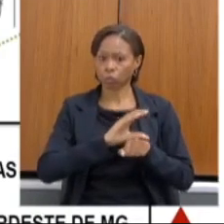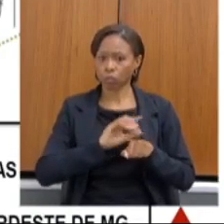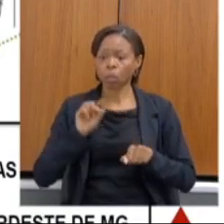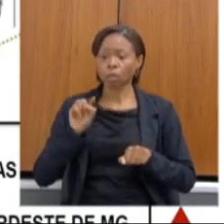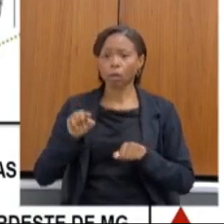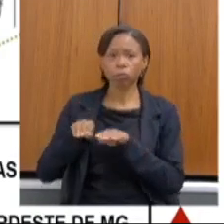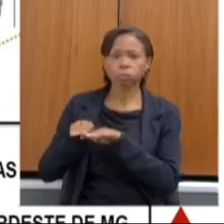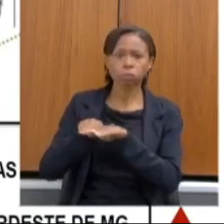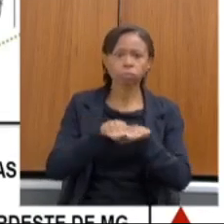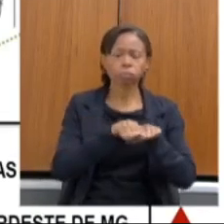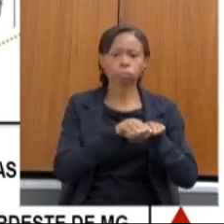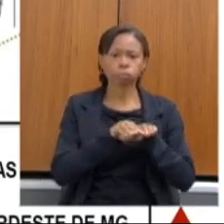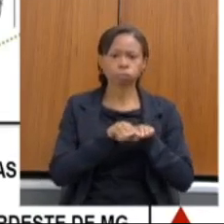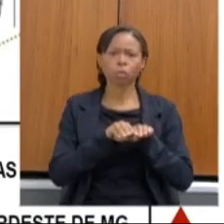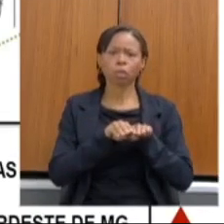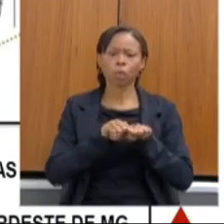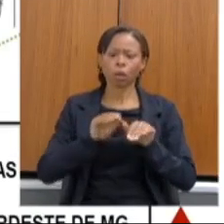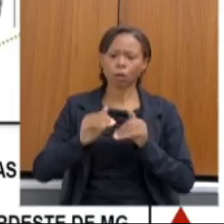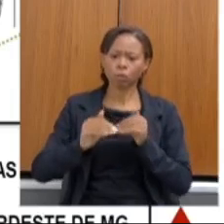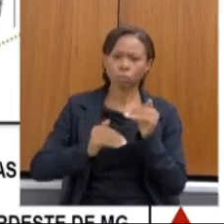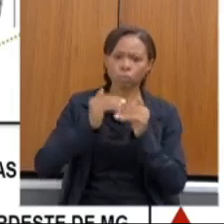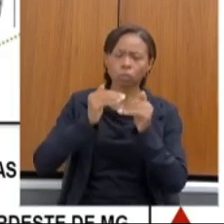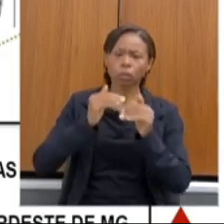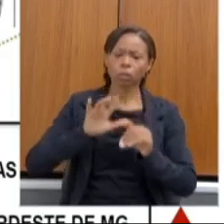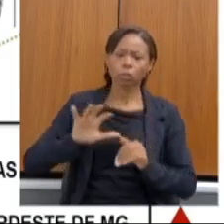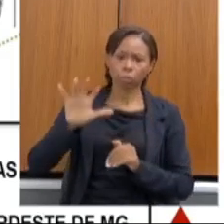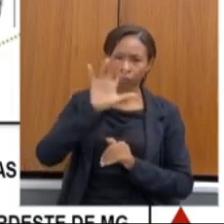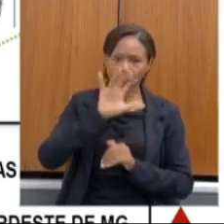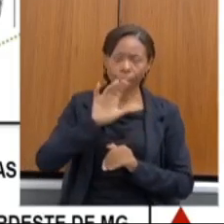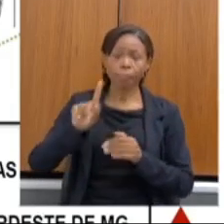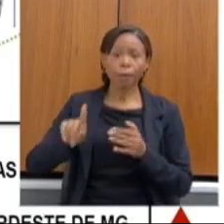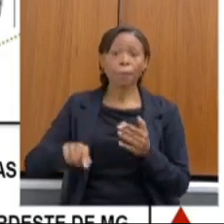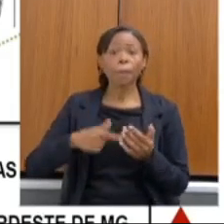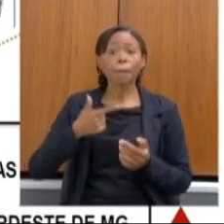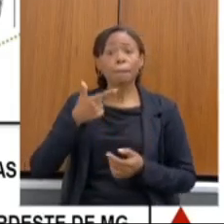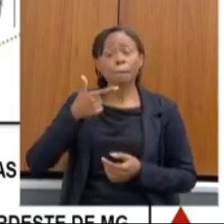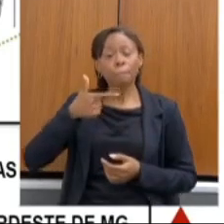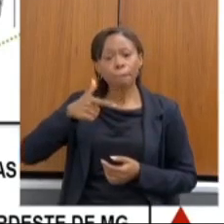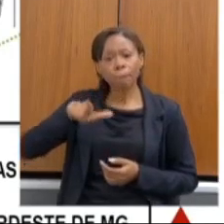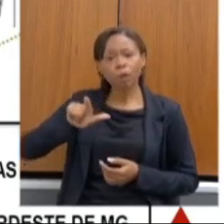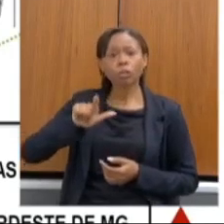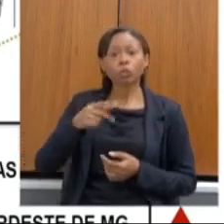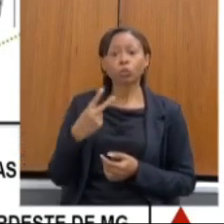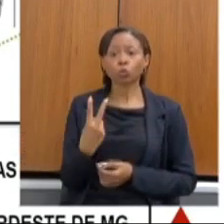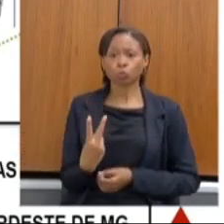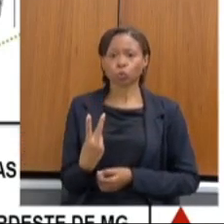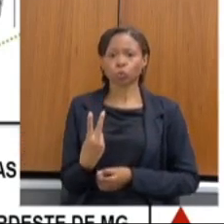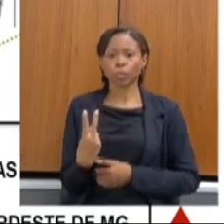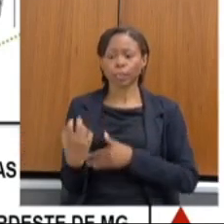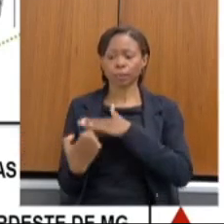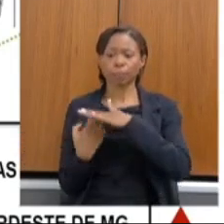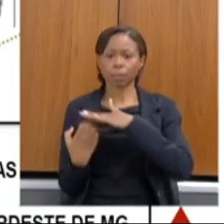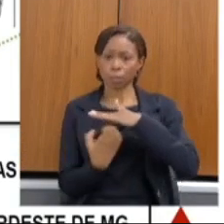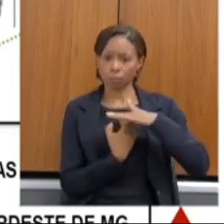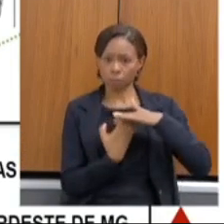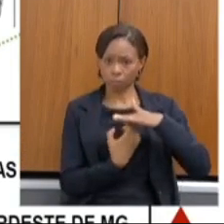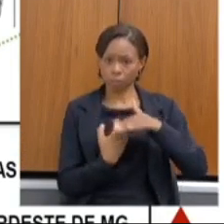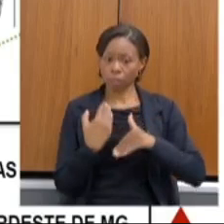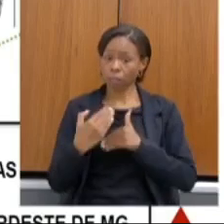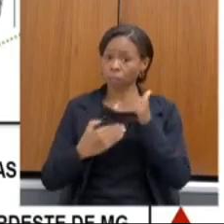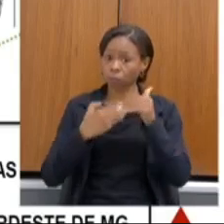em nosso estado e depois temos as duas agências de desenvolvimento a agência de desenvolvimento Metropolitano